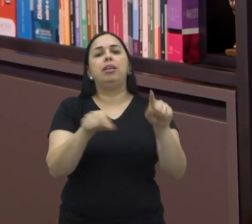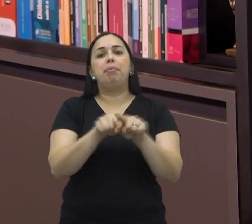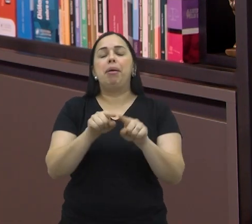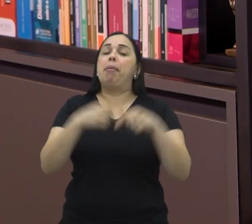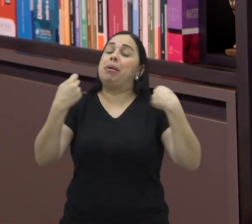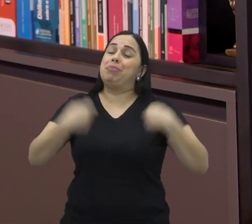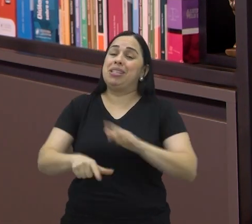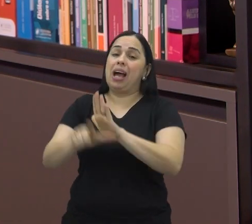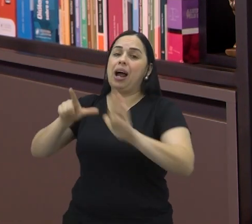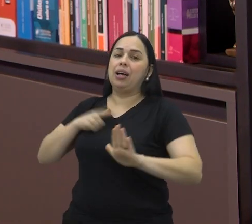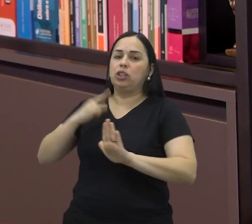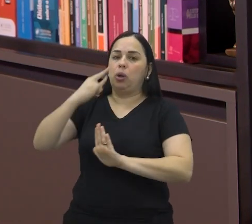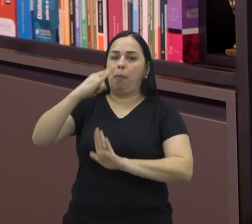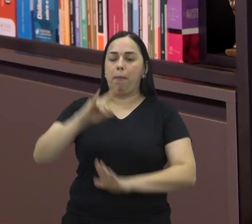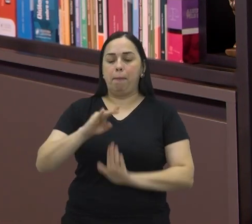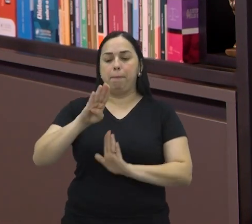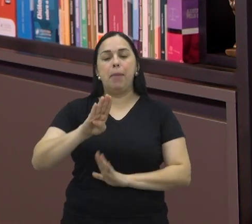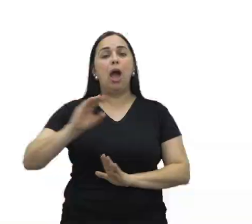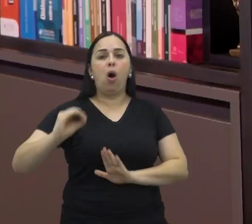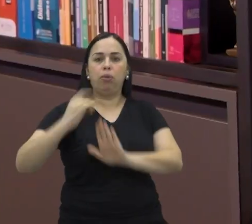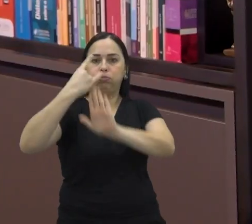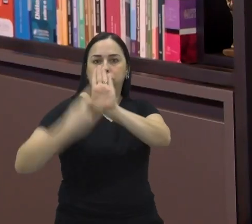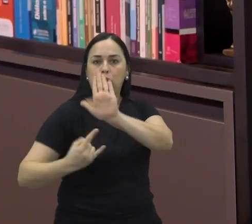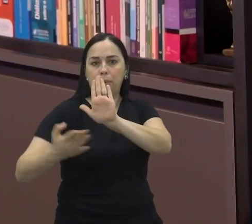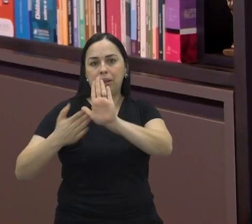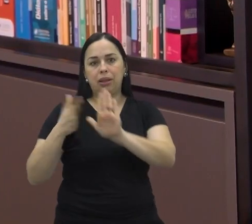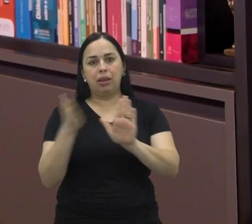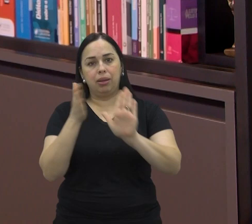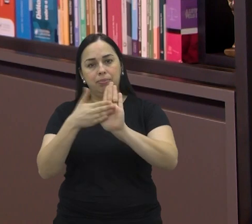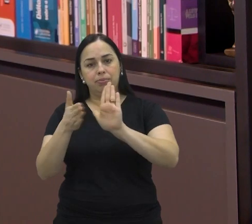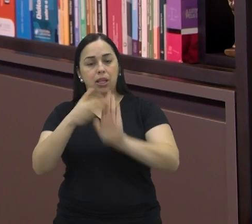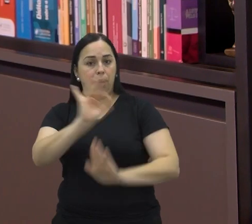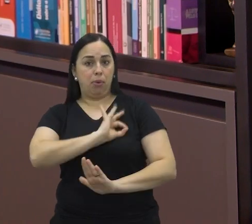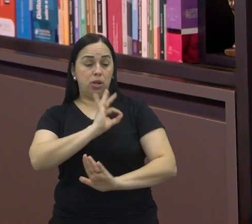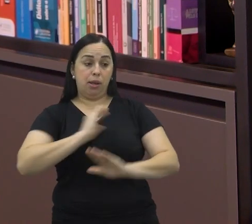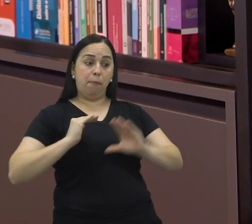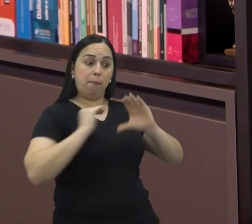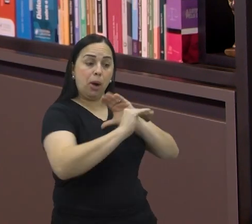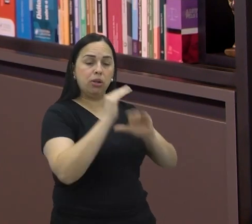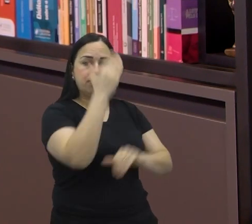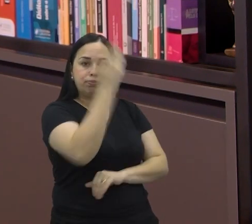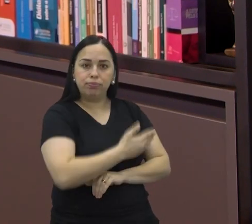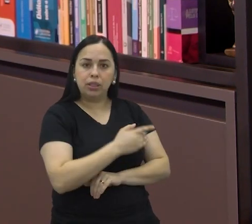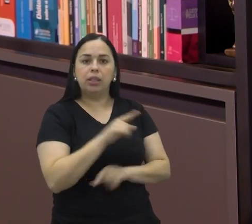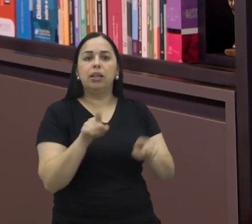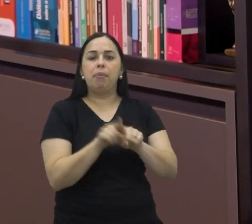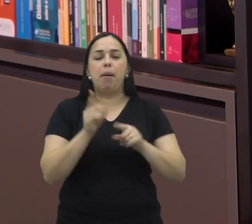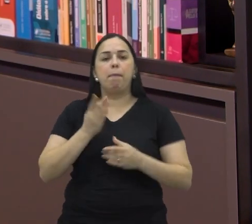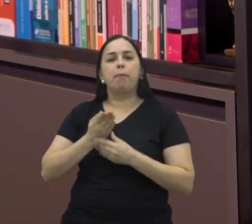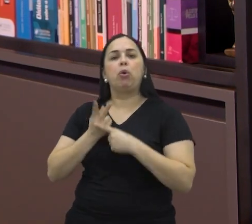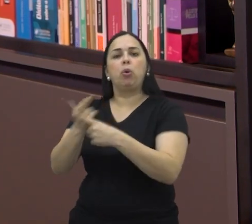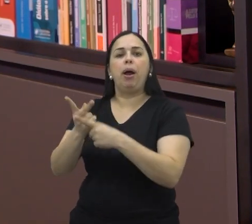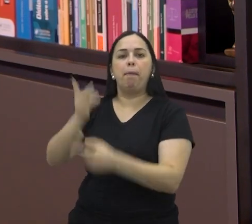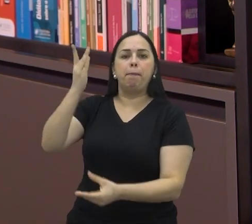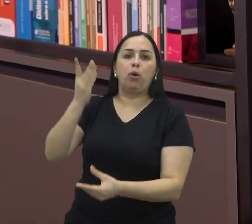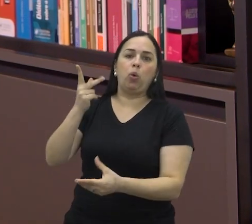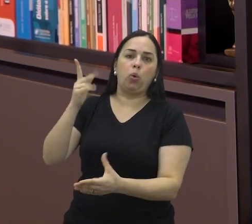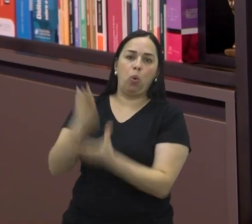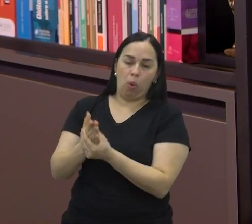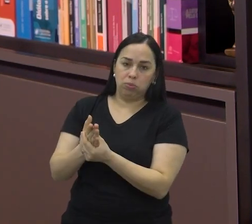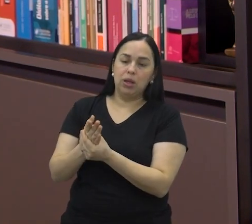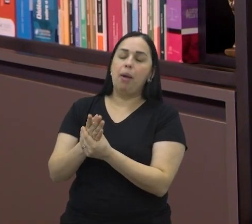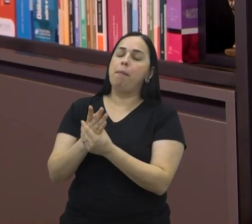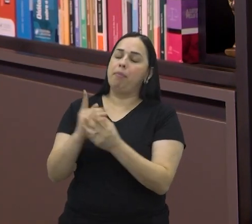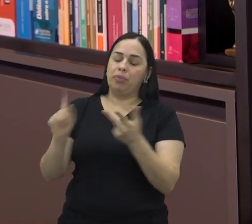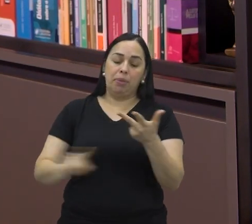precisa comunicar à instituição financeira imediatamente. É possível também procurar os órgãos de proteção ao consumidor, como o PROCON. E, em